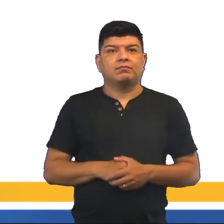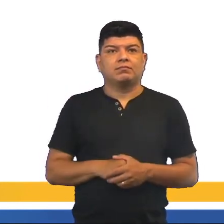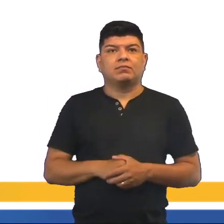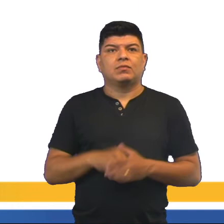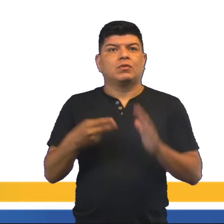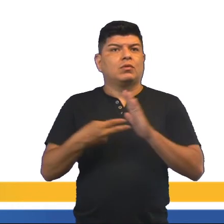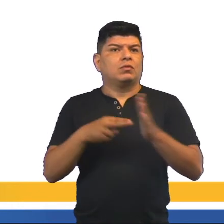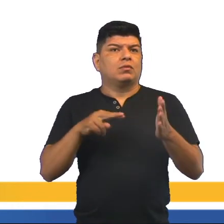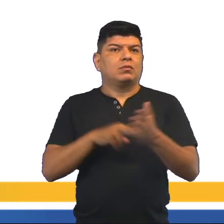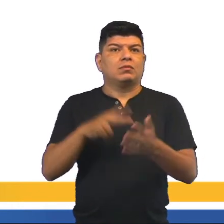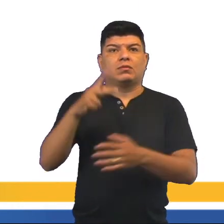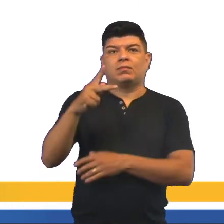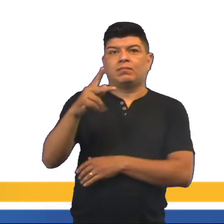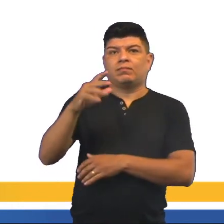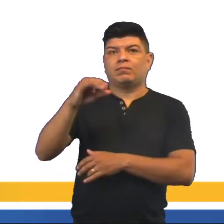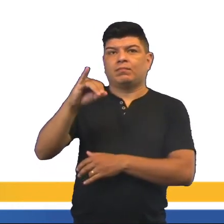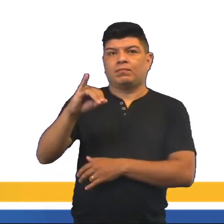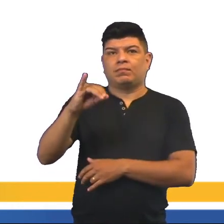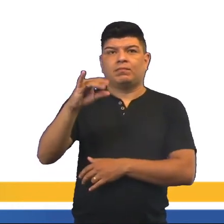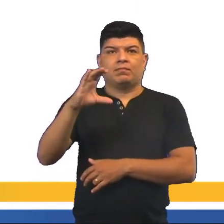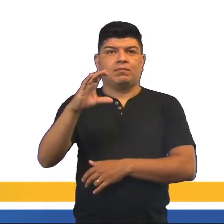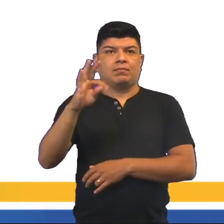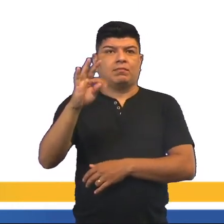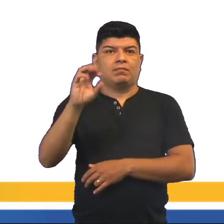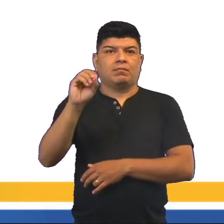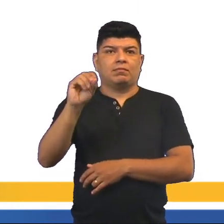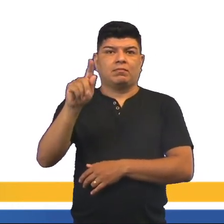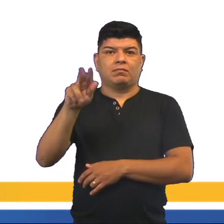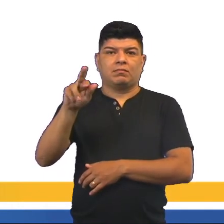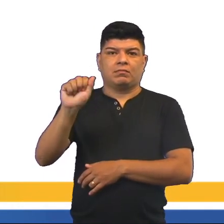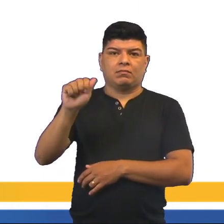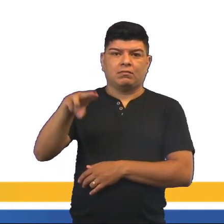O que são pictogramas?